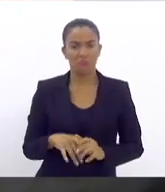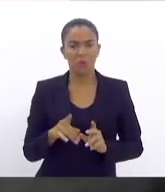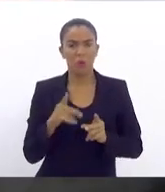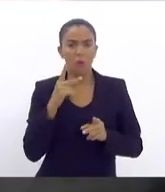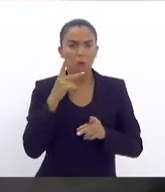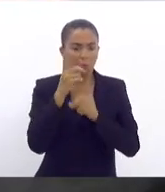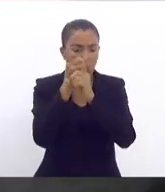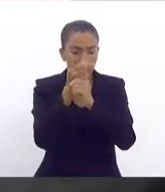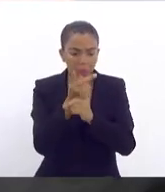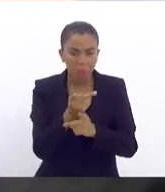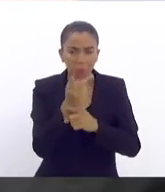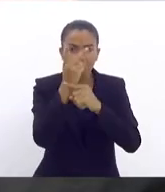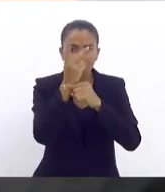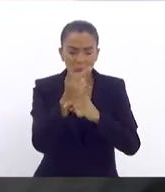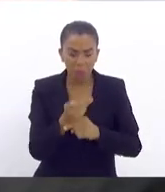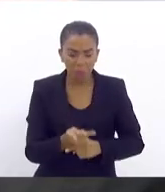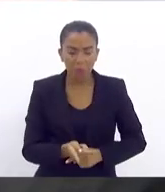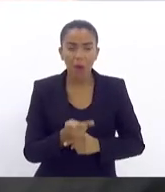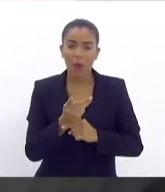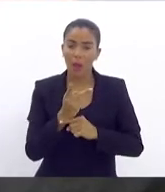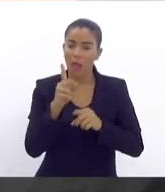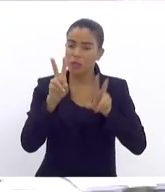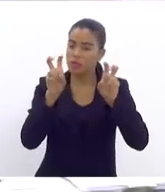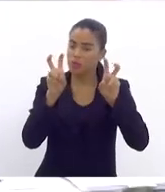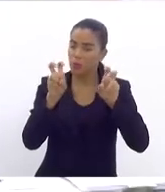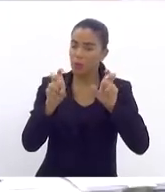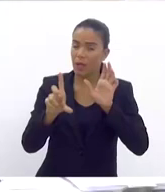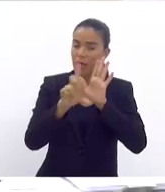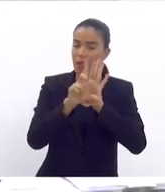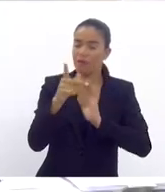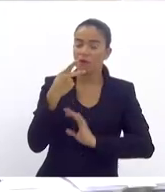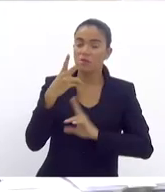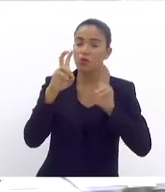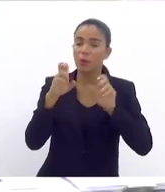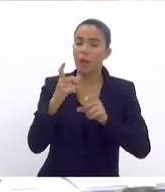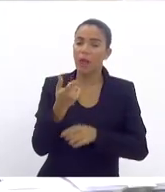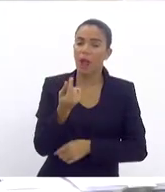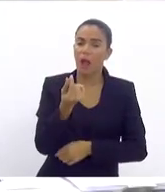identifiquei, eu acho que a grande questão dessa lei, ela fala sobre a cota.